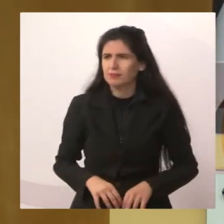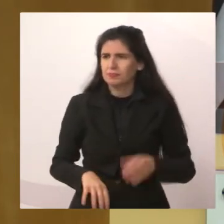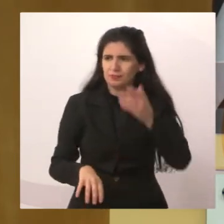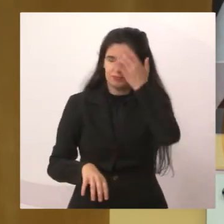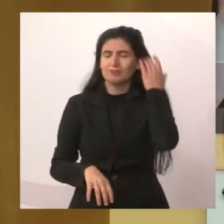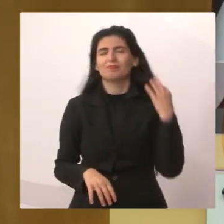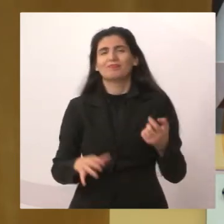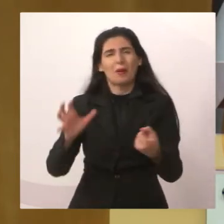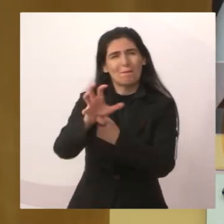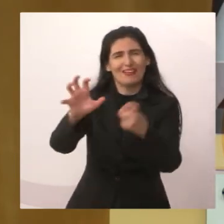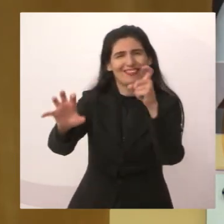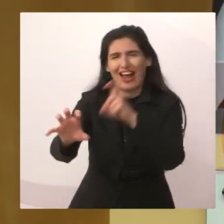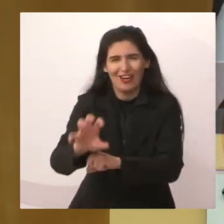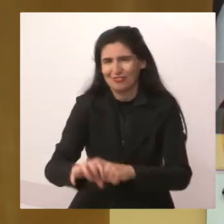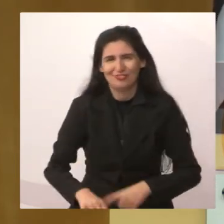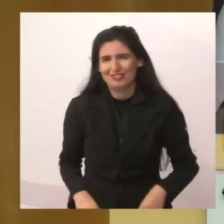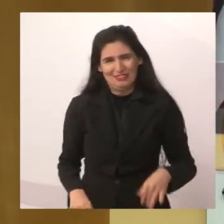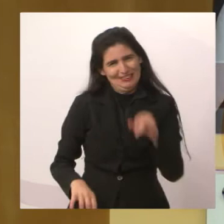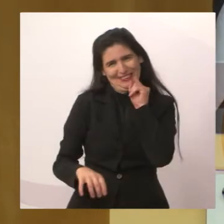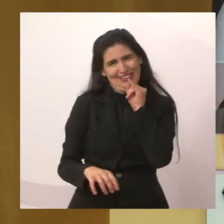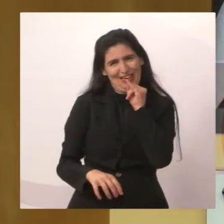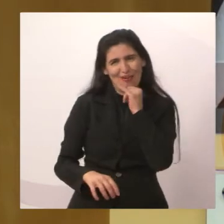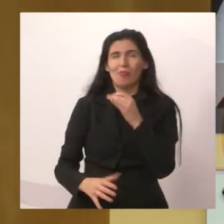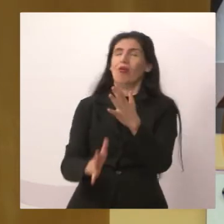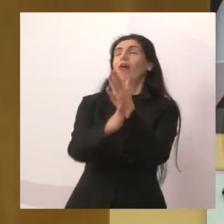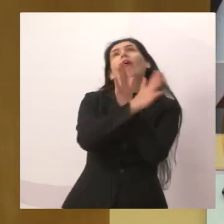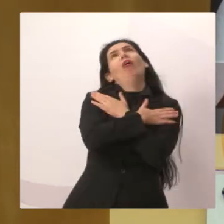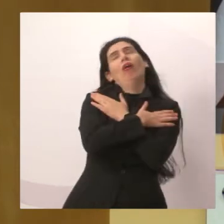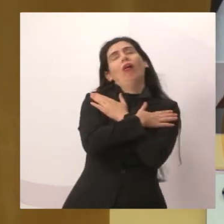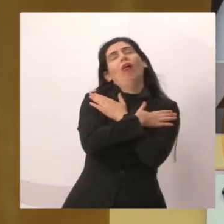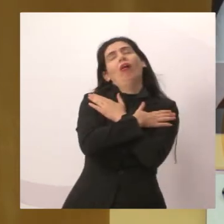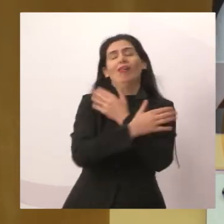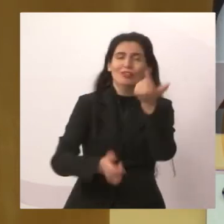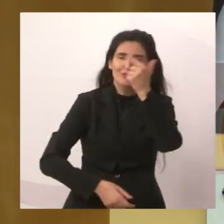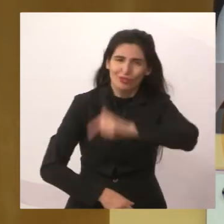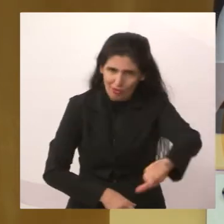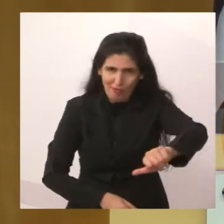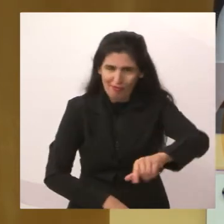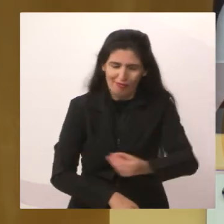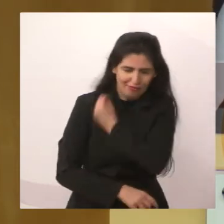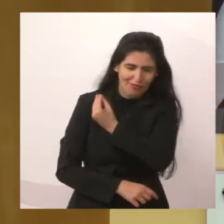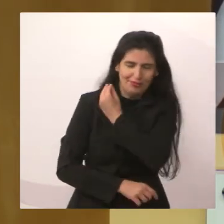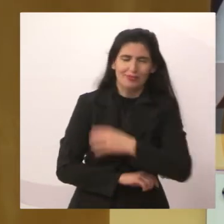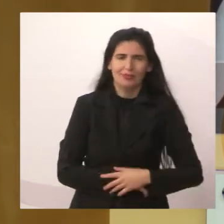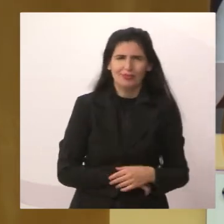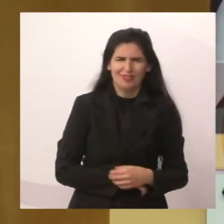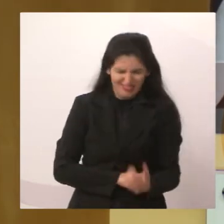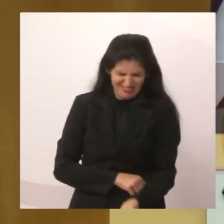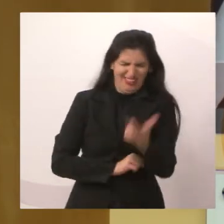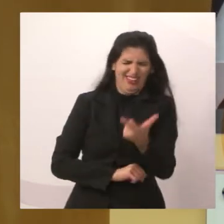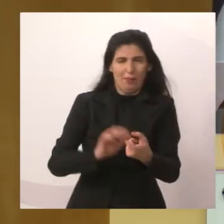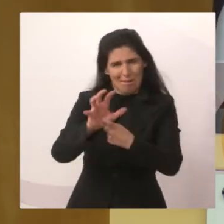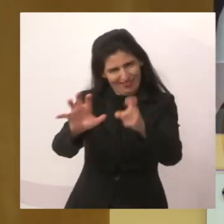um defunto para jogar para o ar e fazer espuma. Tá?